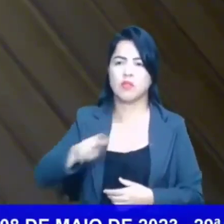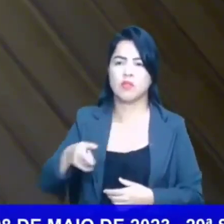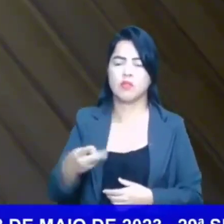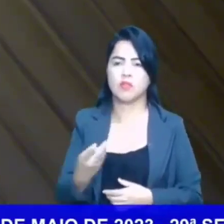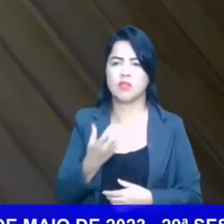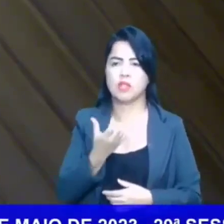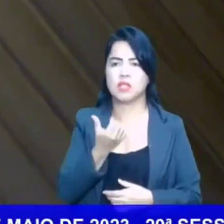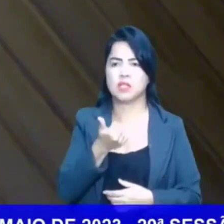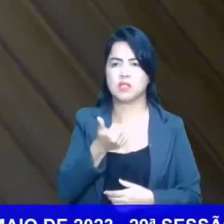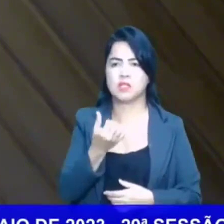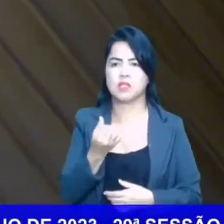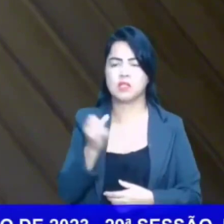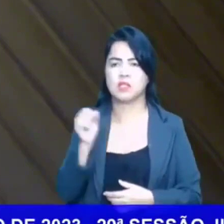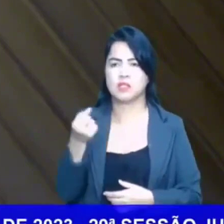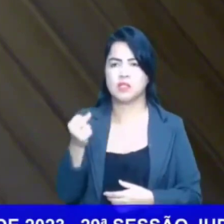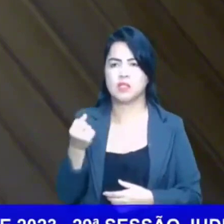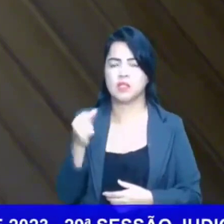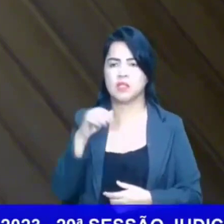222.168 votos,